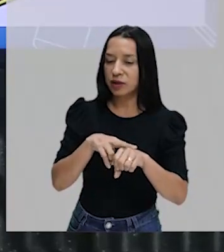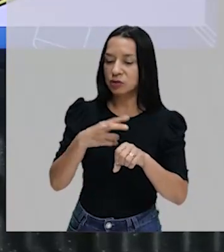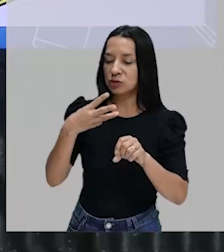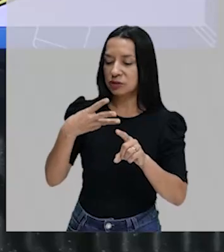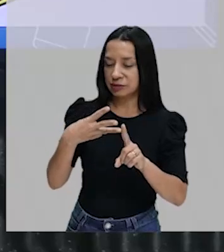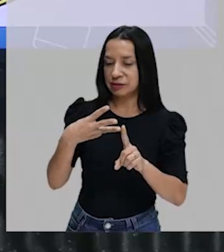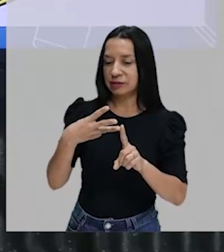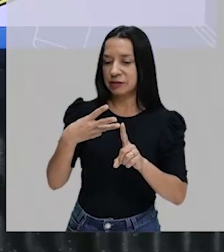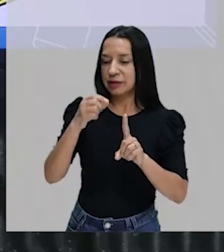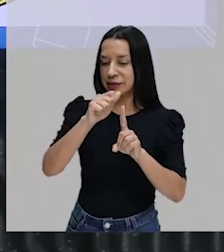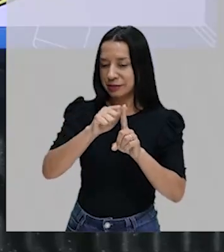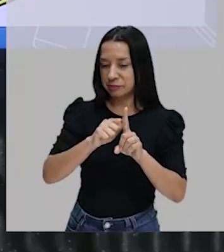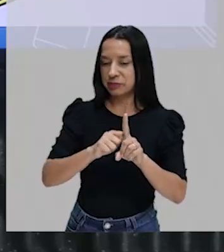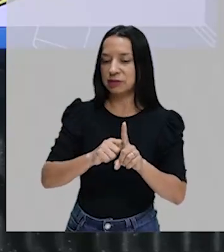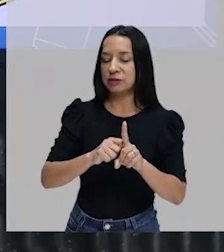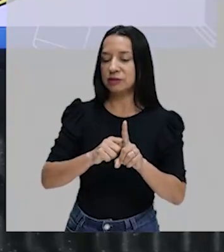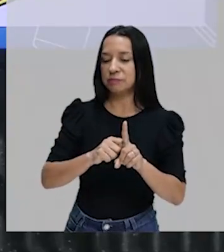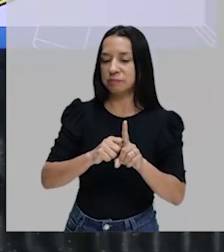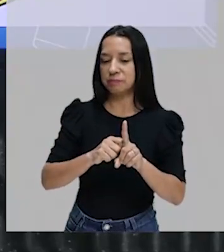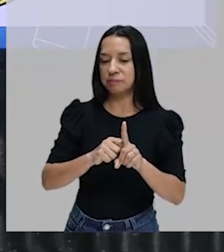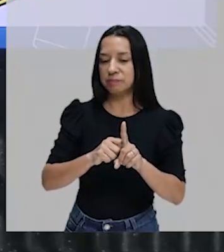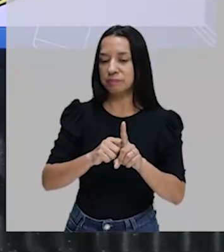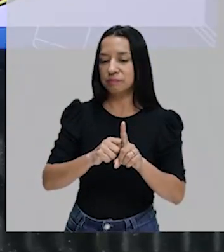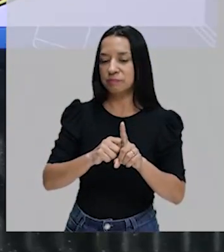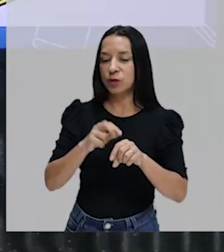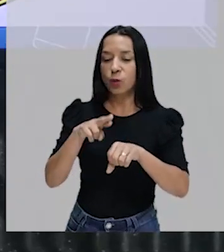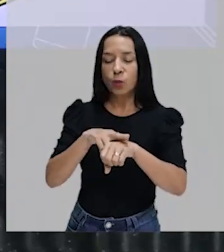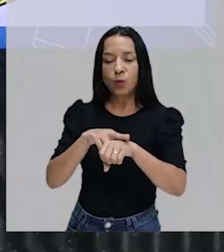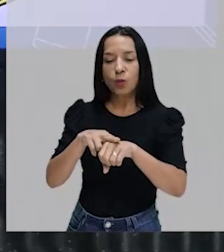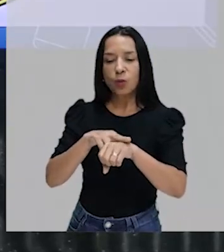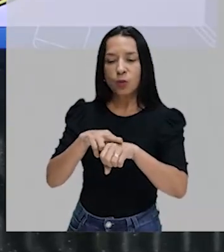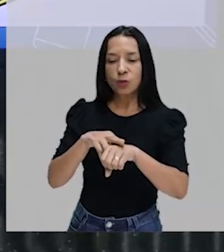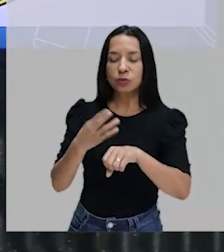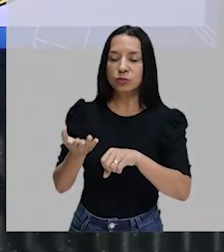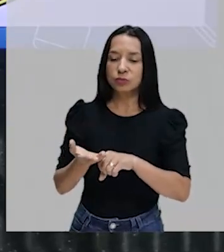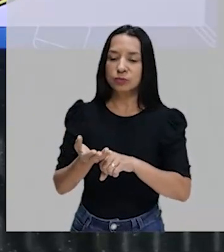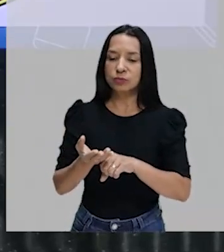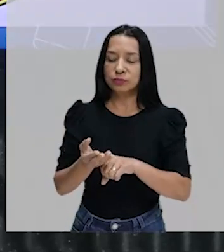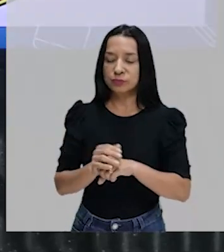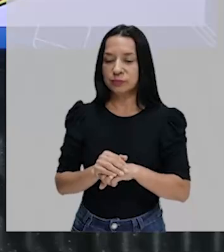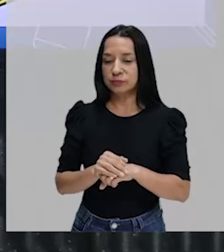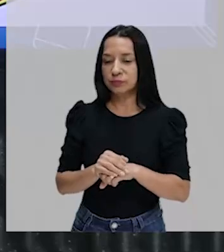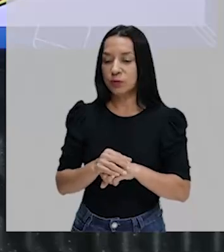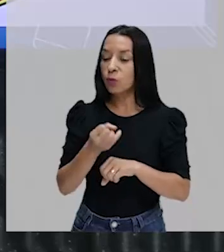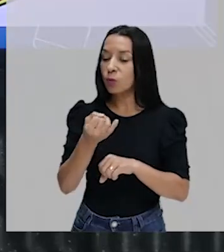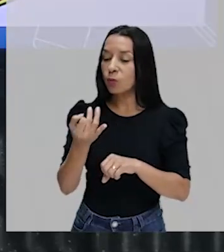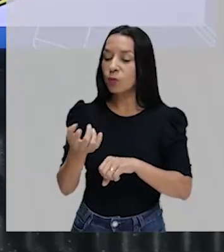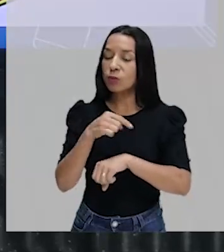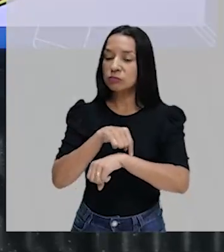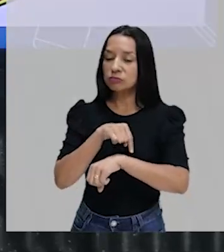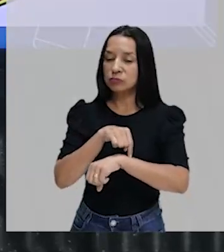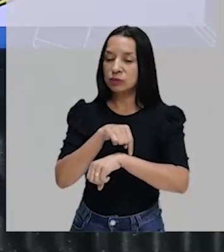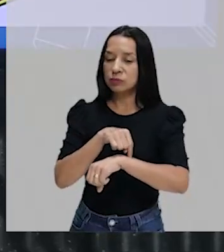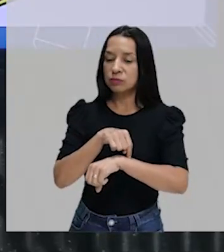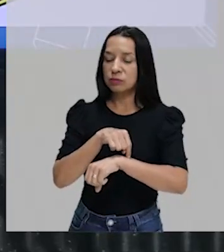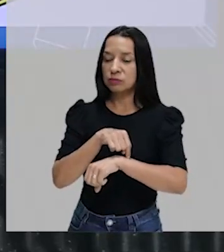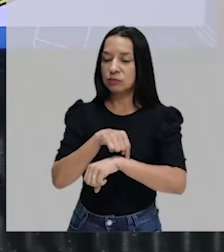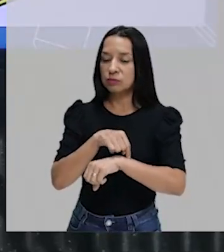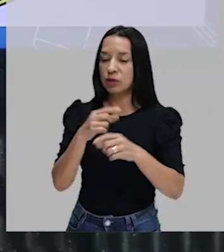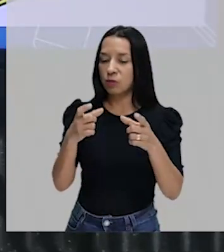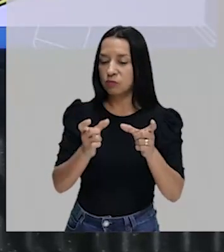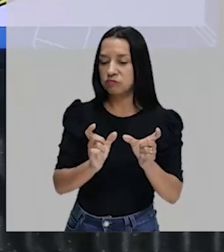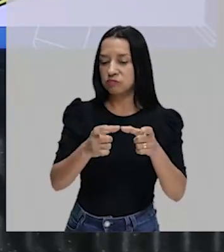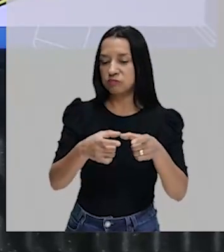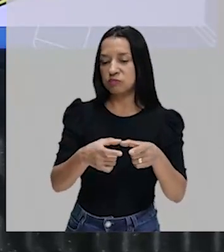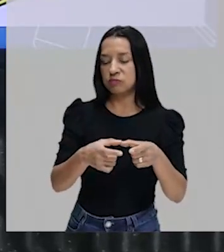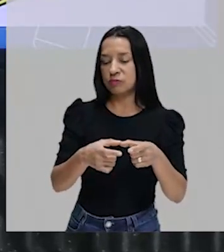meses, acontece um microciclo. E a sessão de treinamento. Sessão de treinamento é aquela coisinha individualizada que